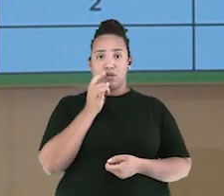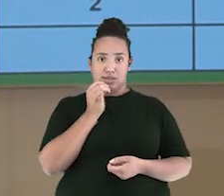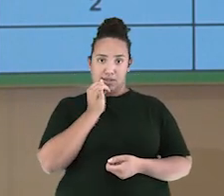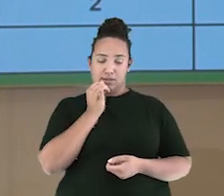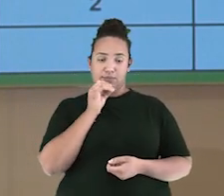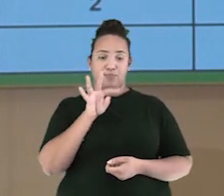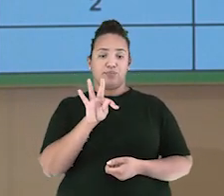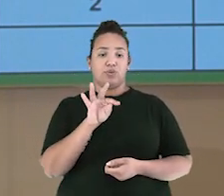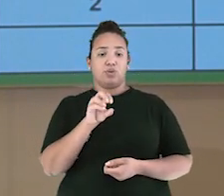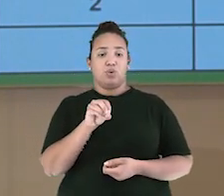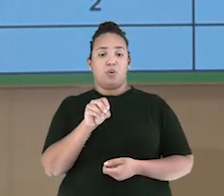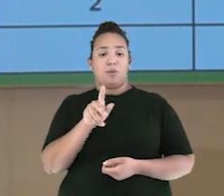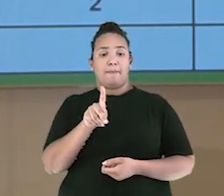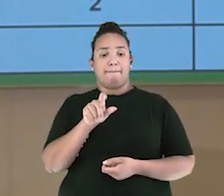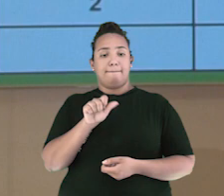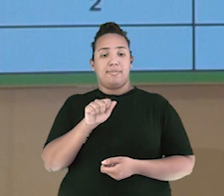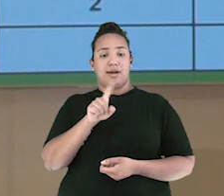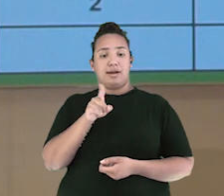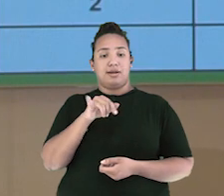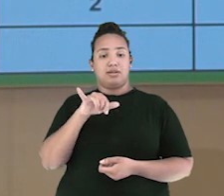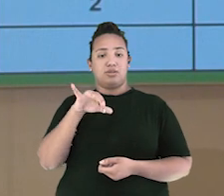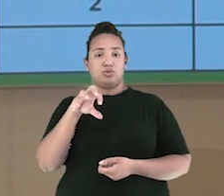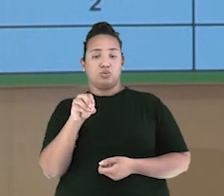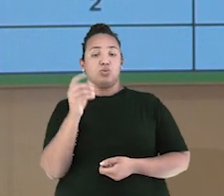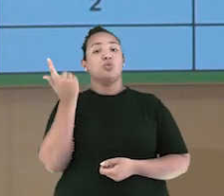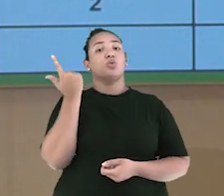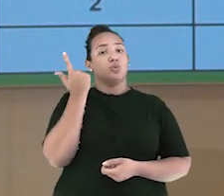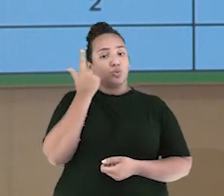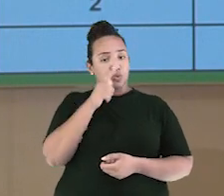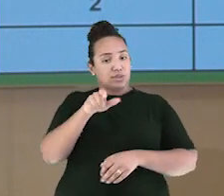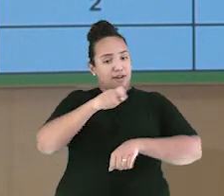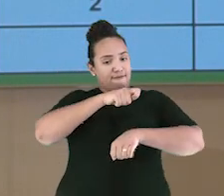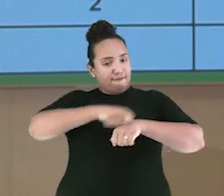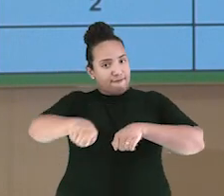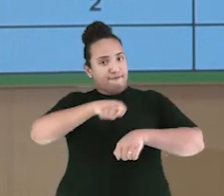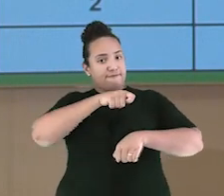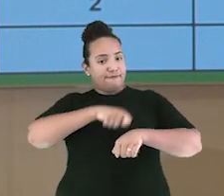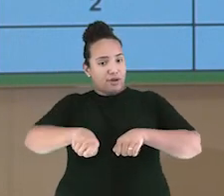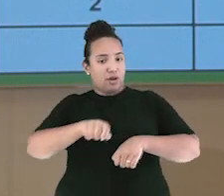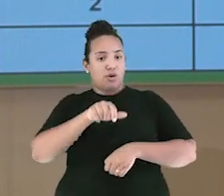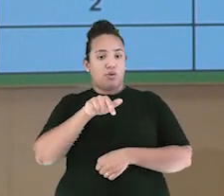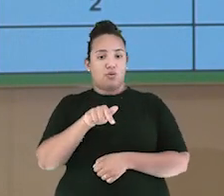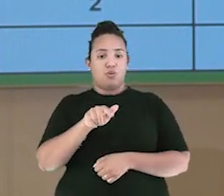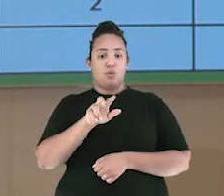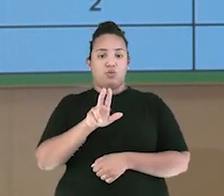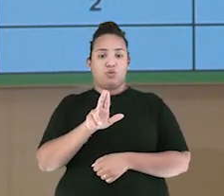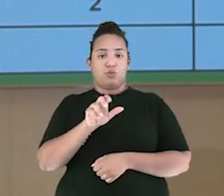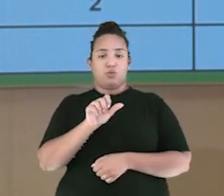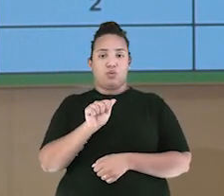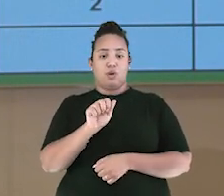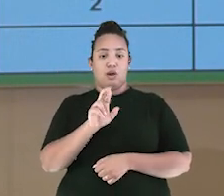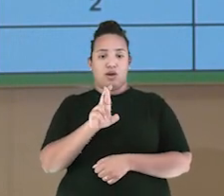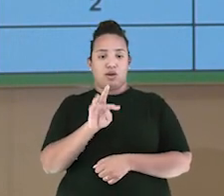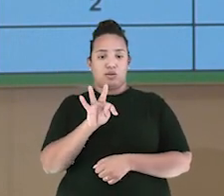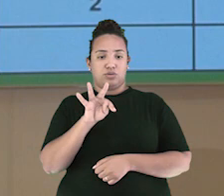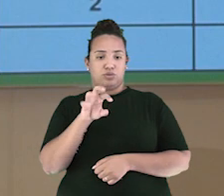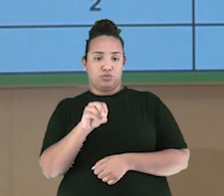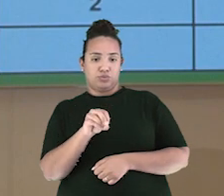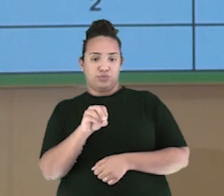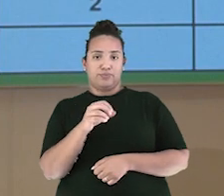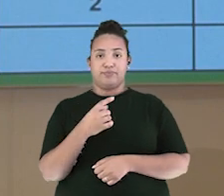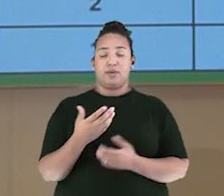ele consegue riscar o quartzo, porque está acima dele. Só que ele não consegue, por exemplo, riscar o